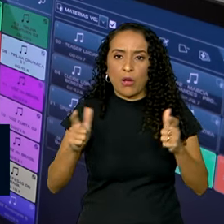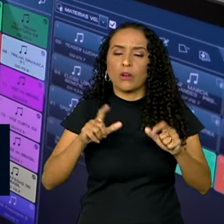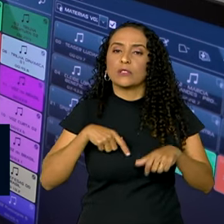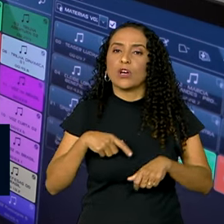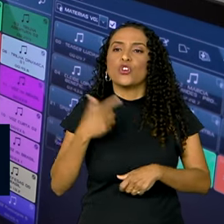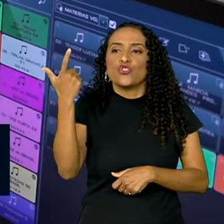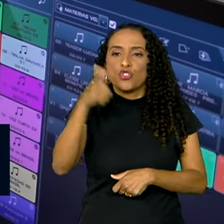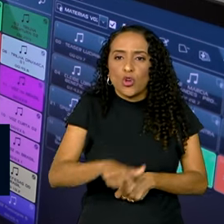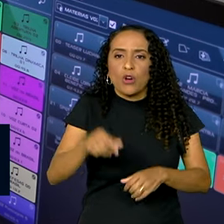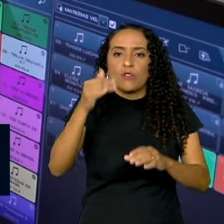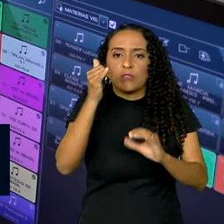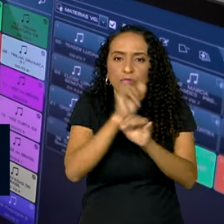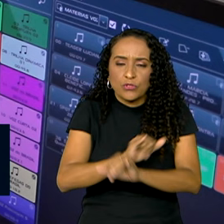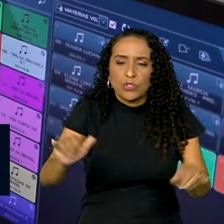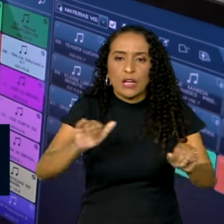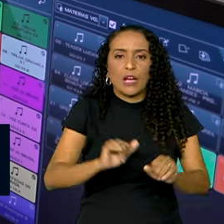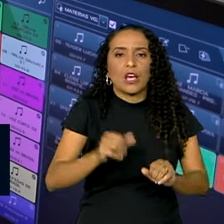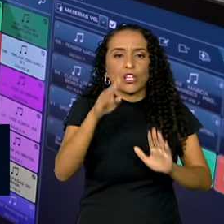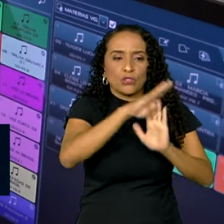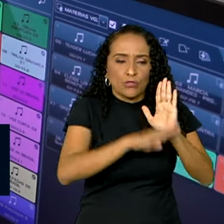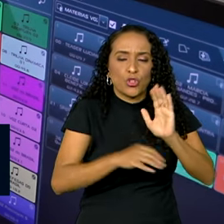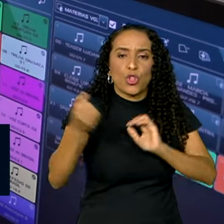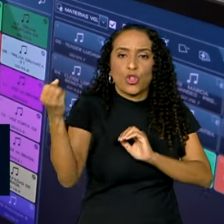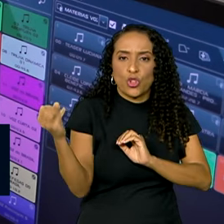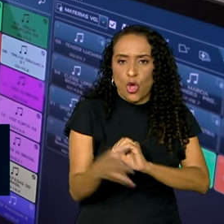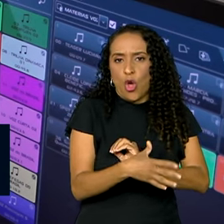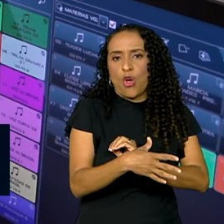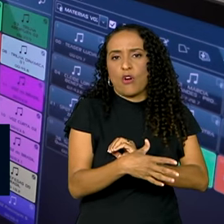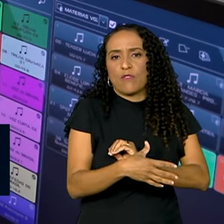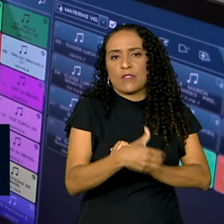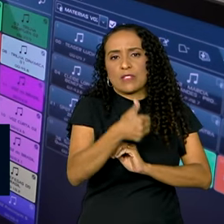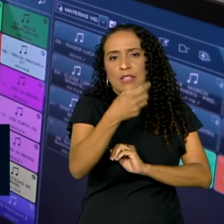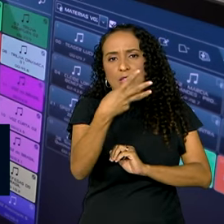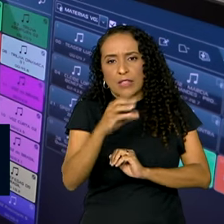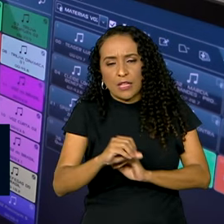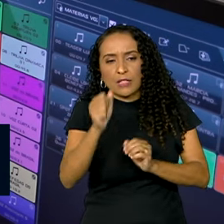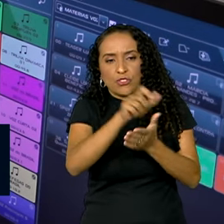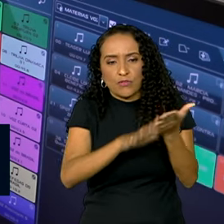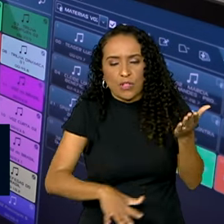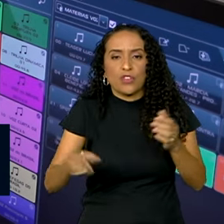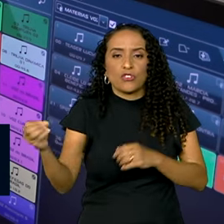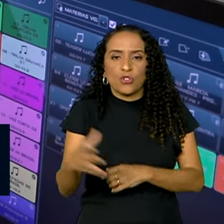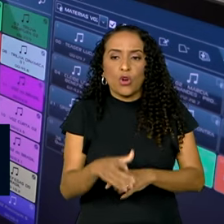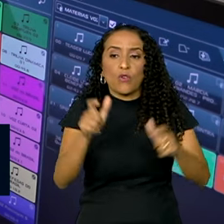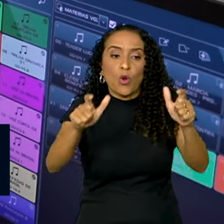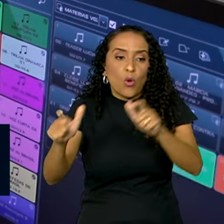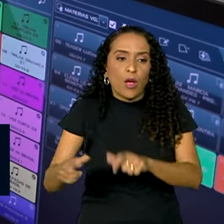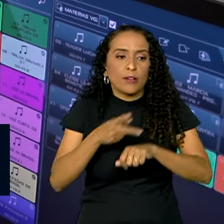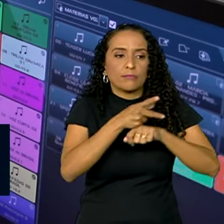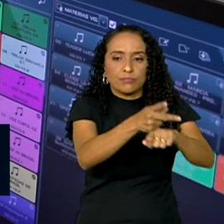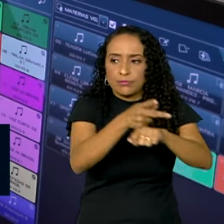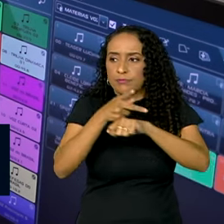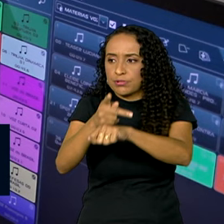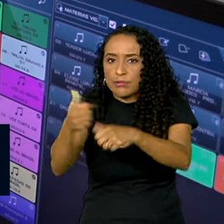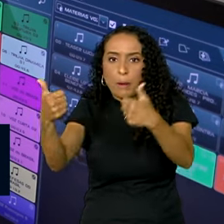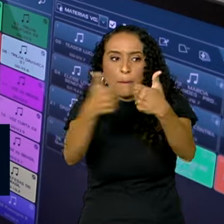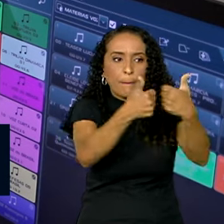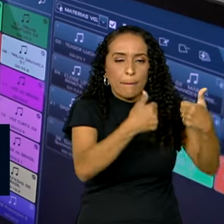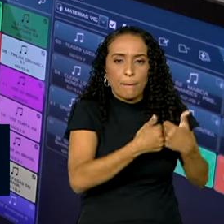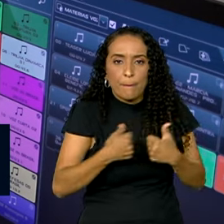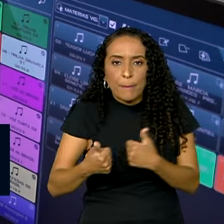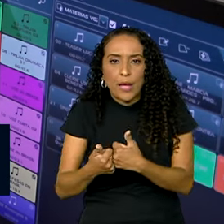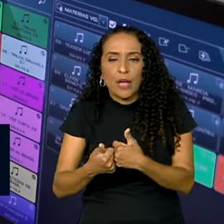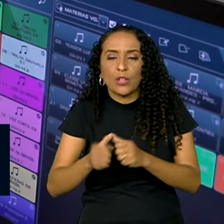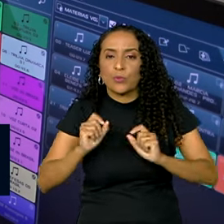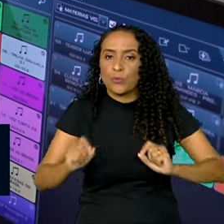com quase 130 novas atividades em espaços que nós fomos buscar no entorno ali né